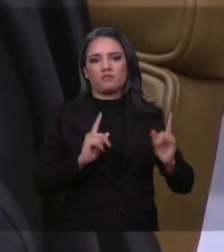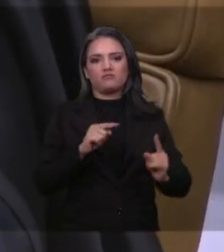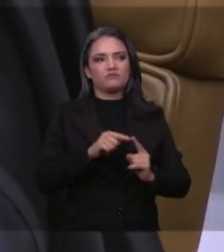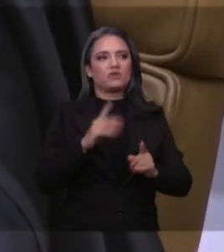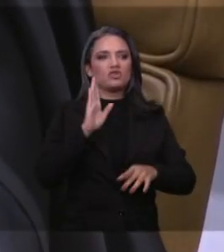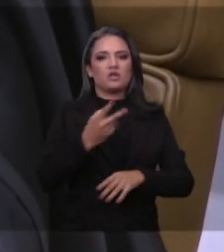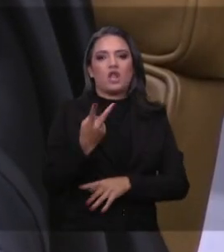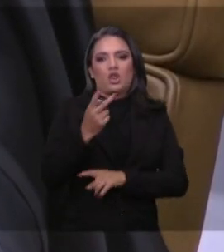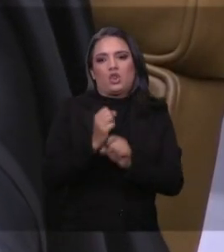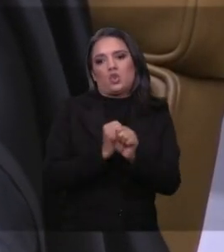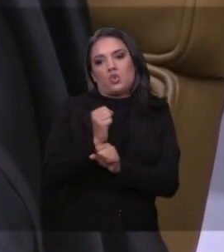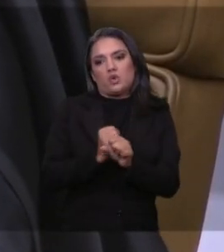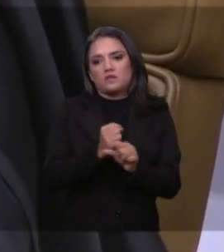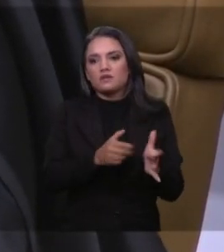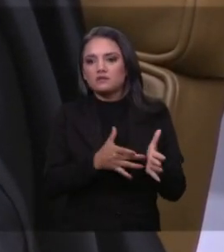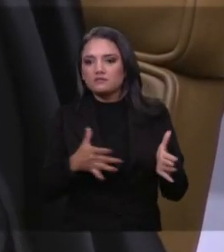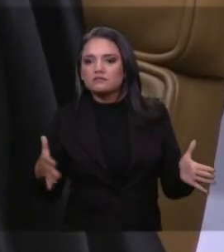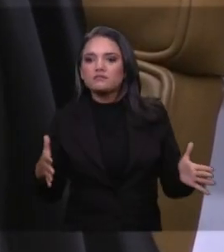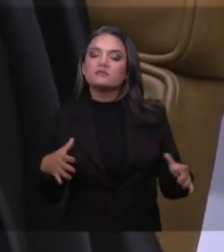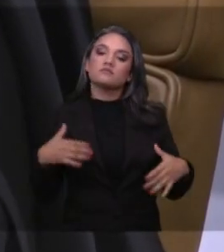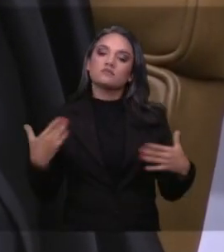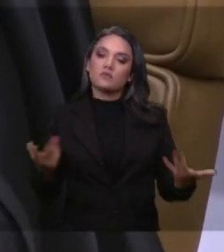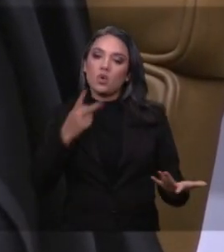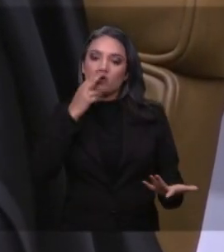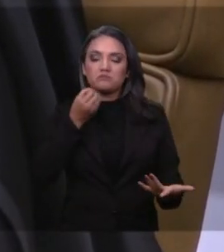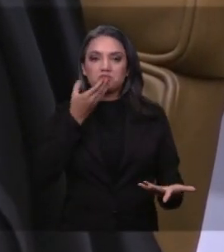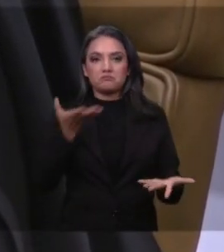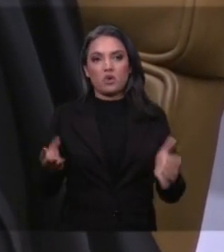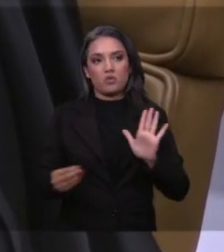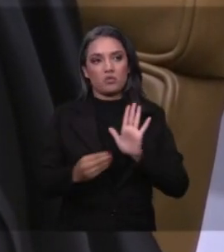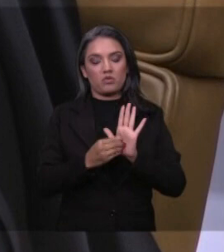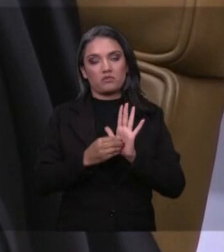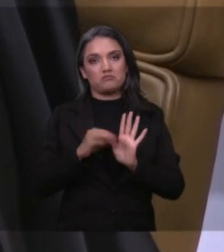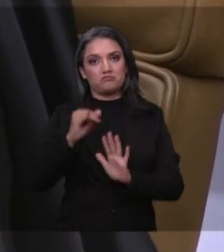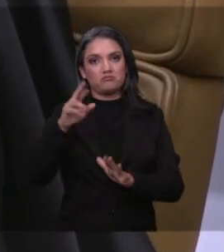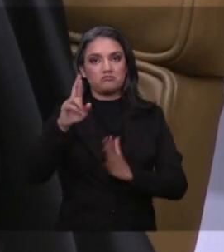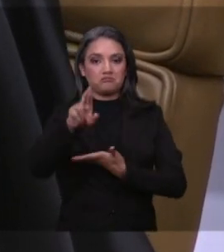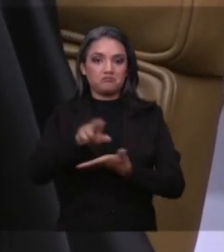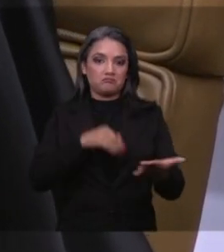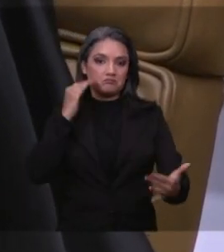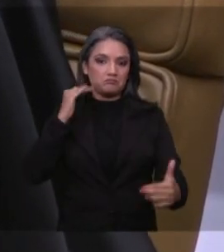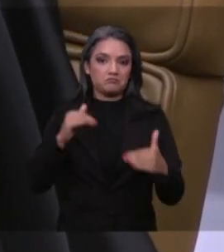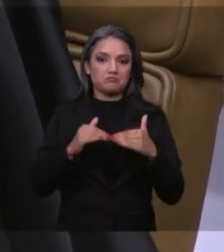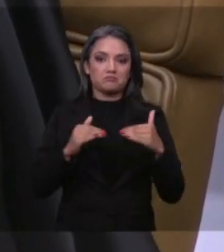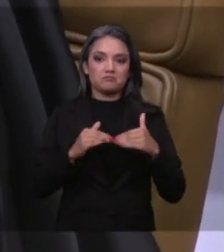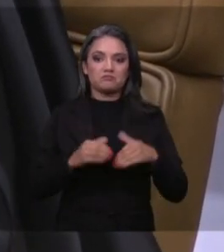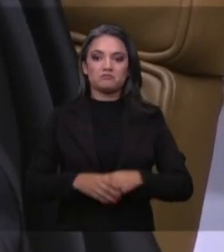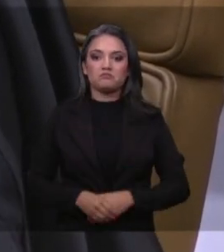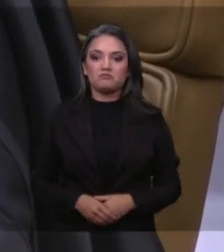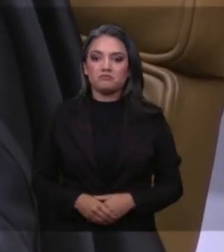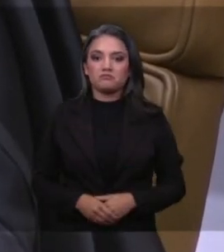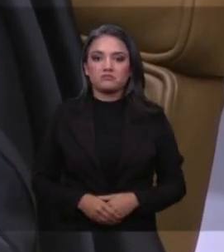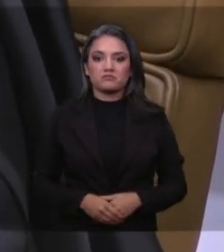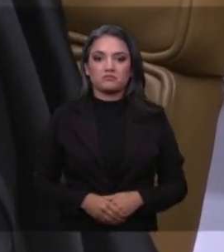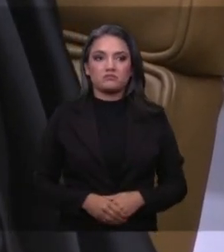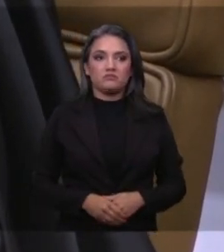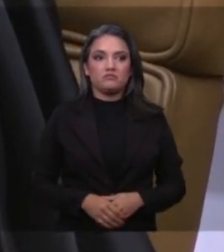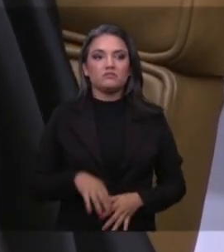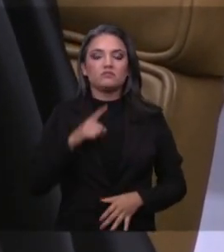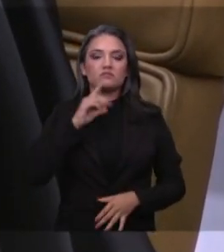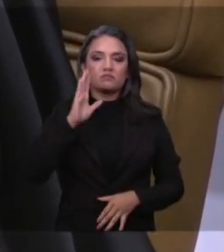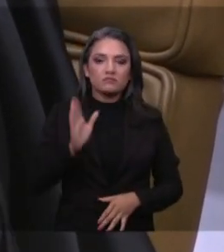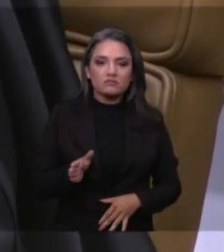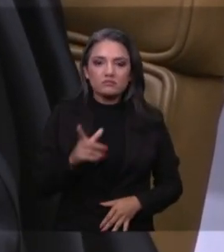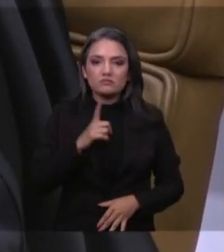2 anos, talvez fosse interessante explicitar isso, se o eminente relator estiver de acordo, evidente. Eu estou de acordo. Explicitar que já passados,